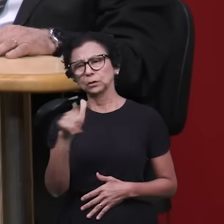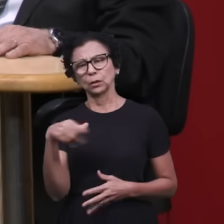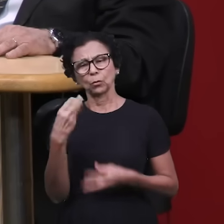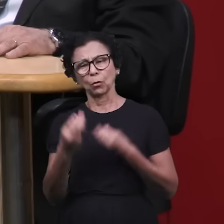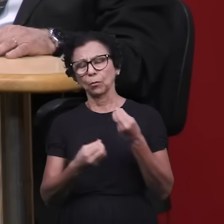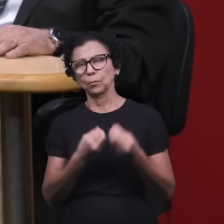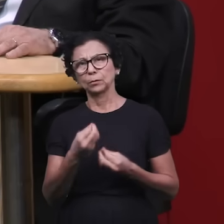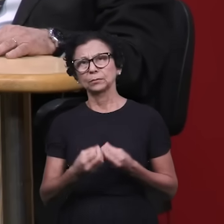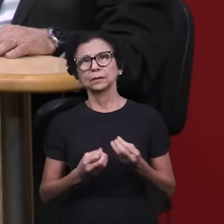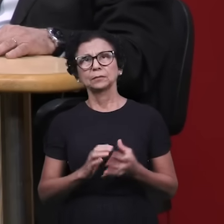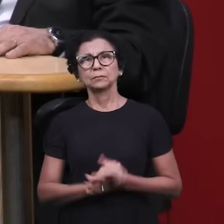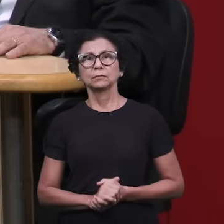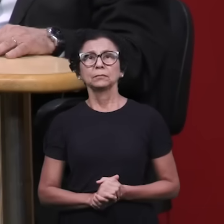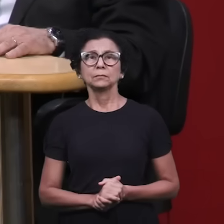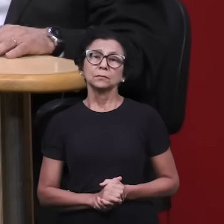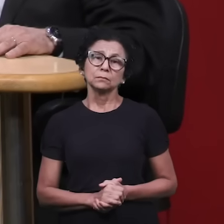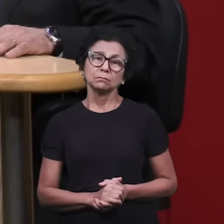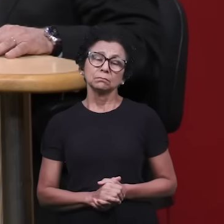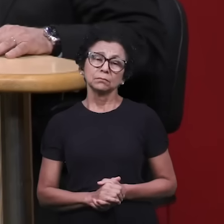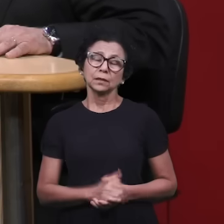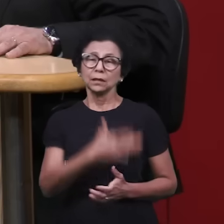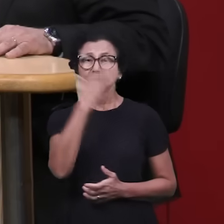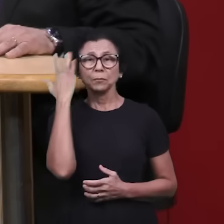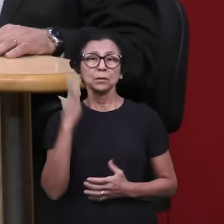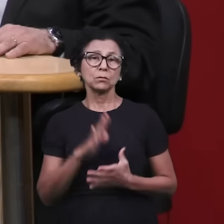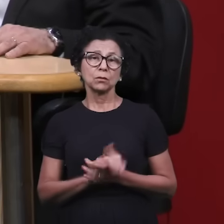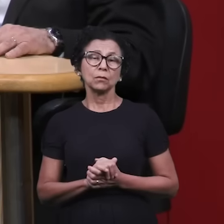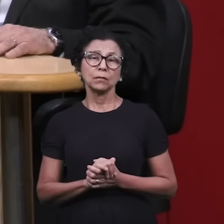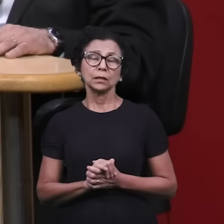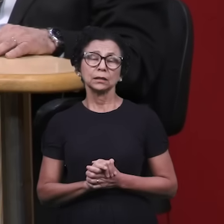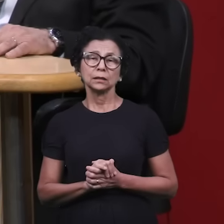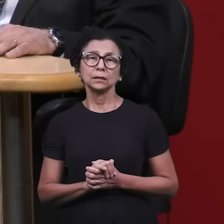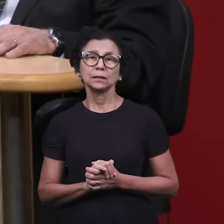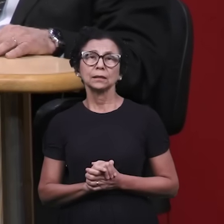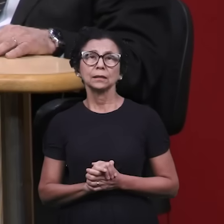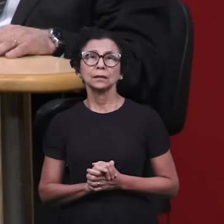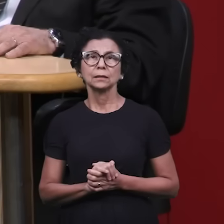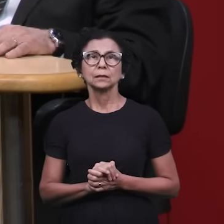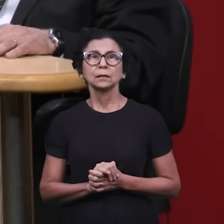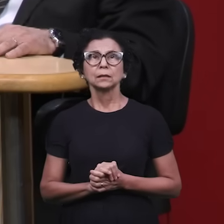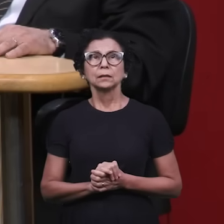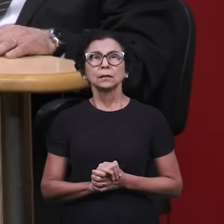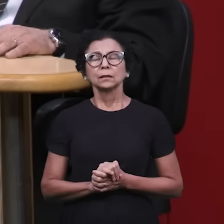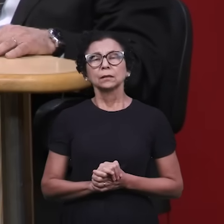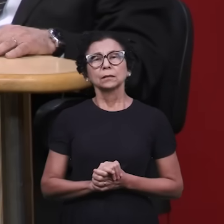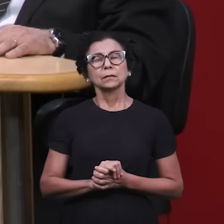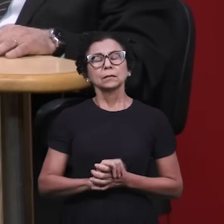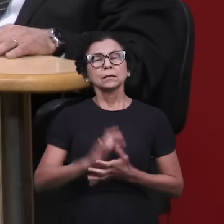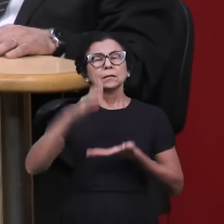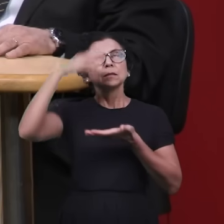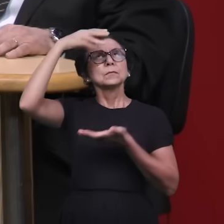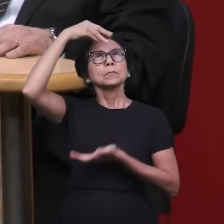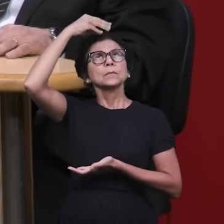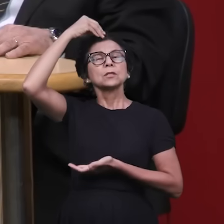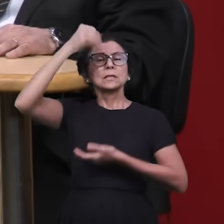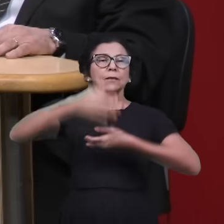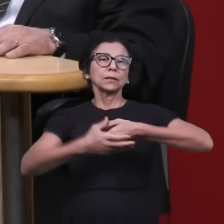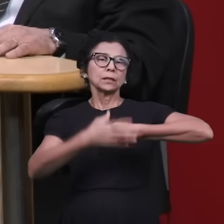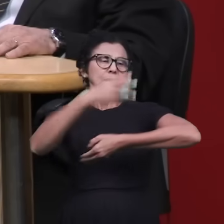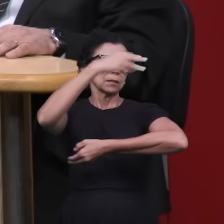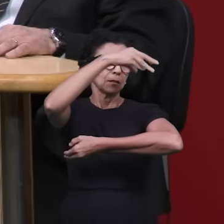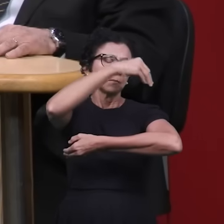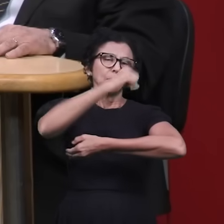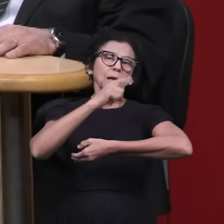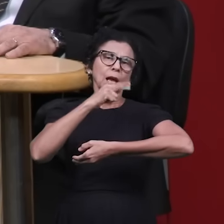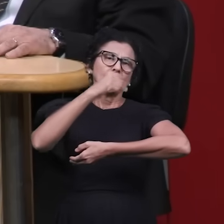por ameaça ou por conveniência. Só um detalhe que o pastor Alexandre falou, que eu gostaria de completar um ponto aqui. Por exemplo,